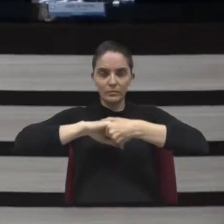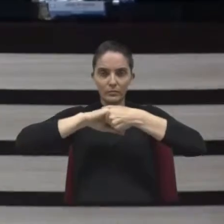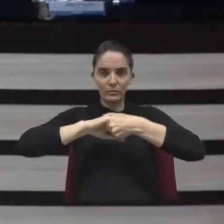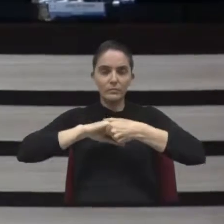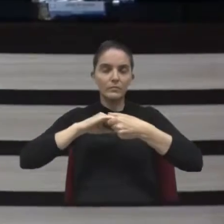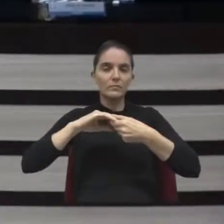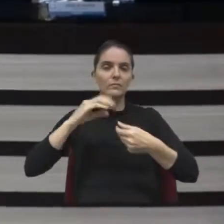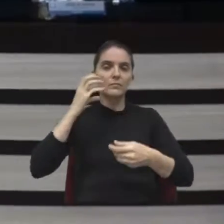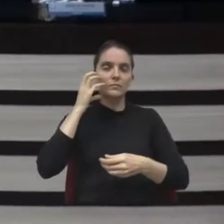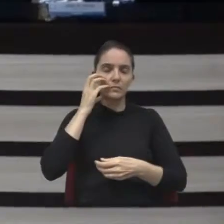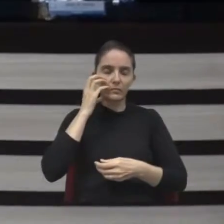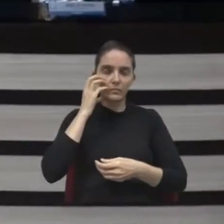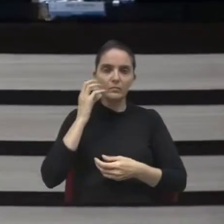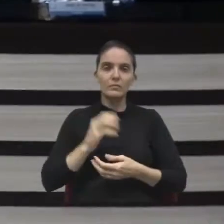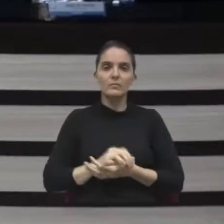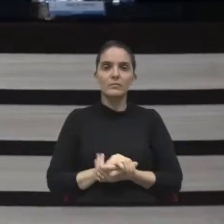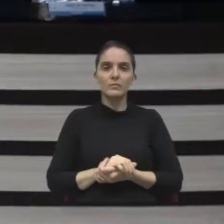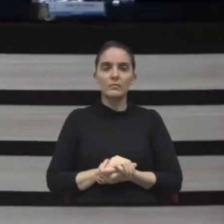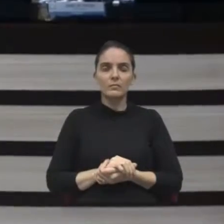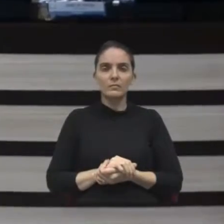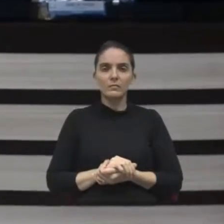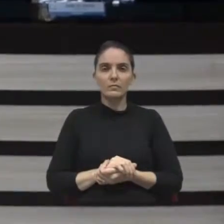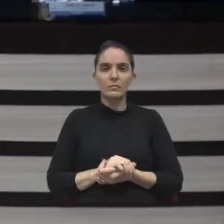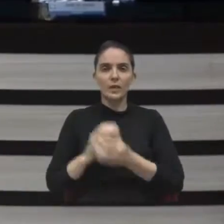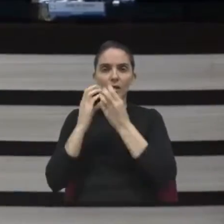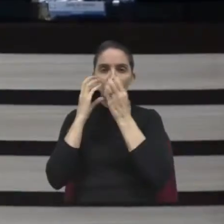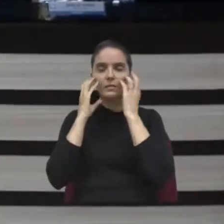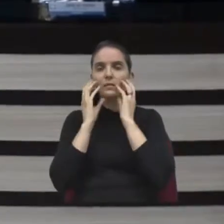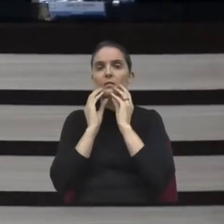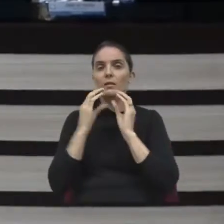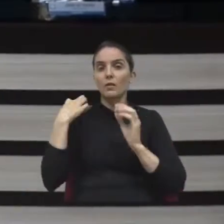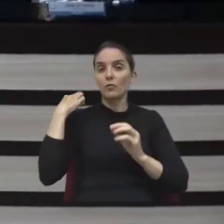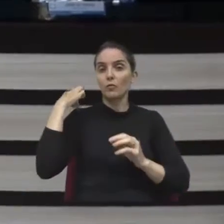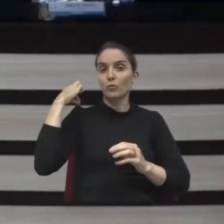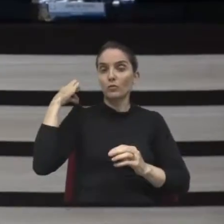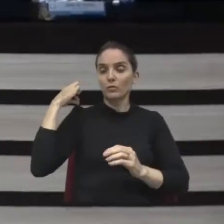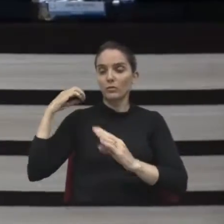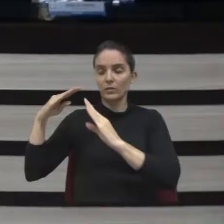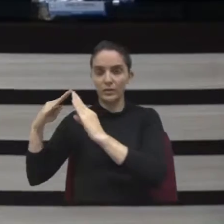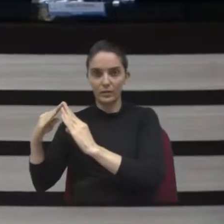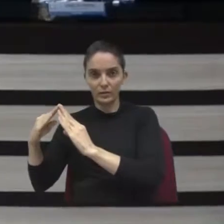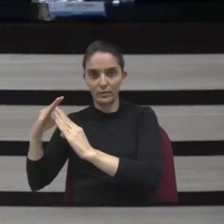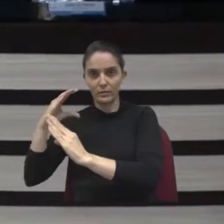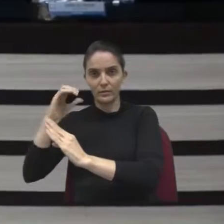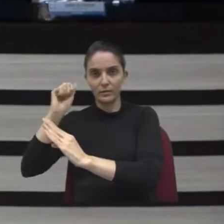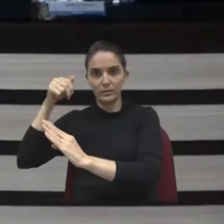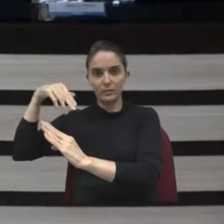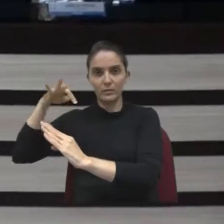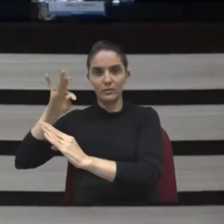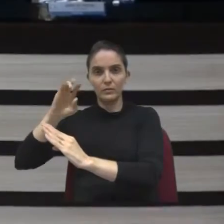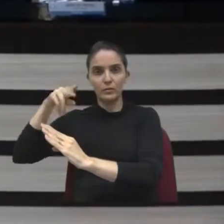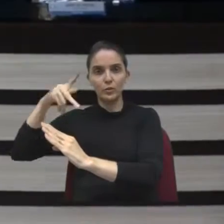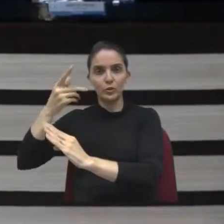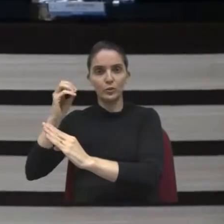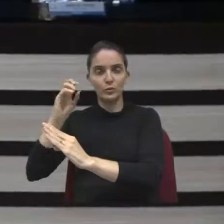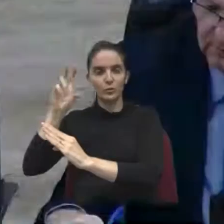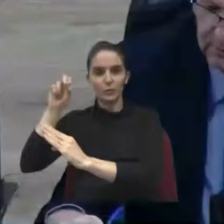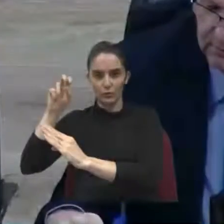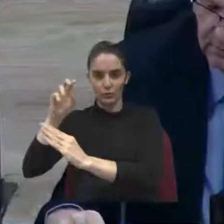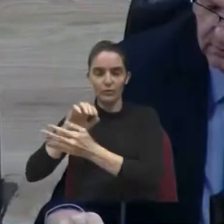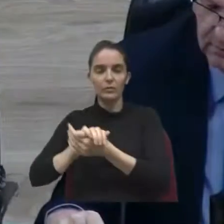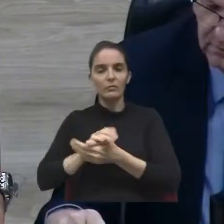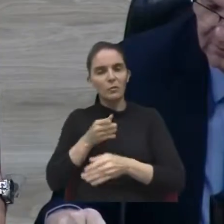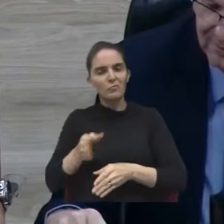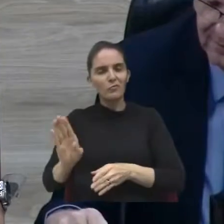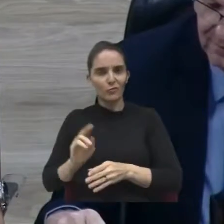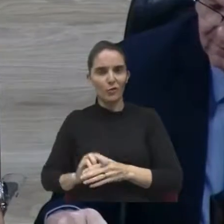Eu, como voluntário do Cantinho do Vovô há mais de 20 anos, irmão, Inclusive, até no arraiá que nós